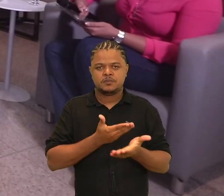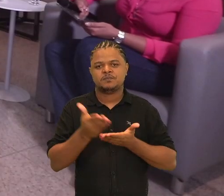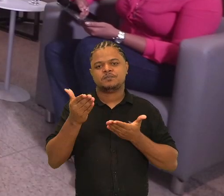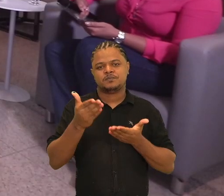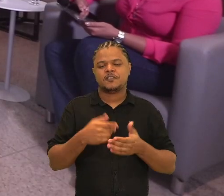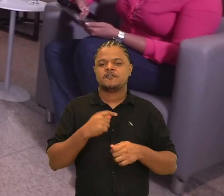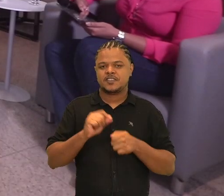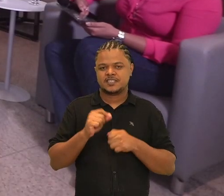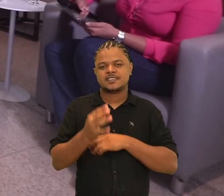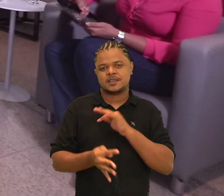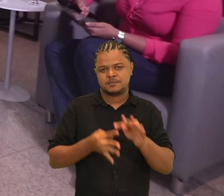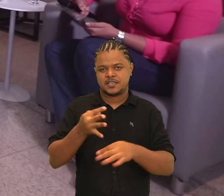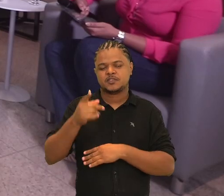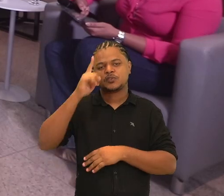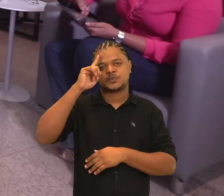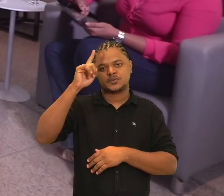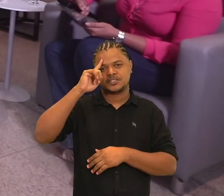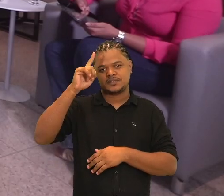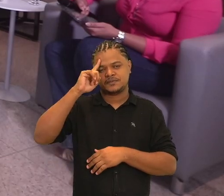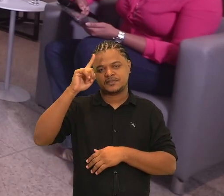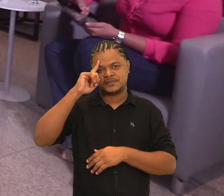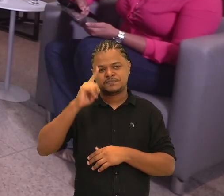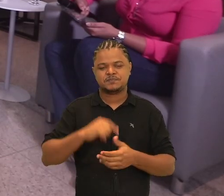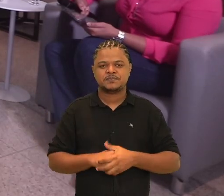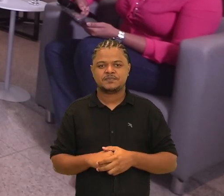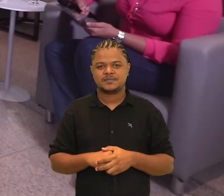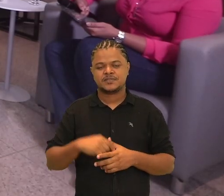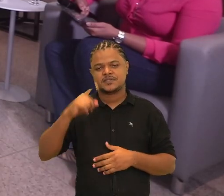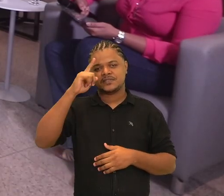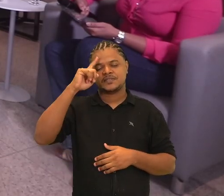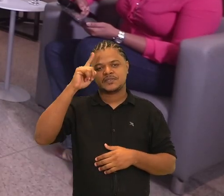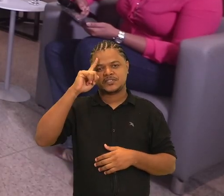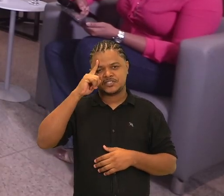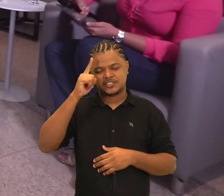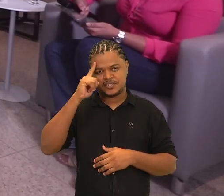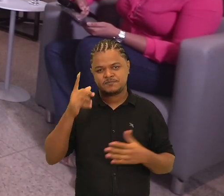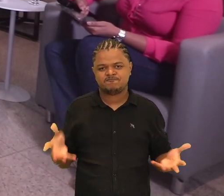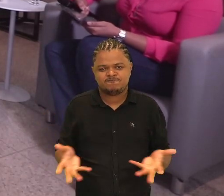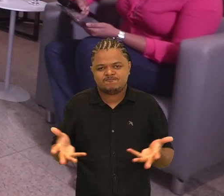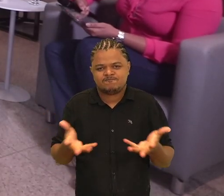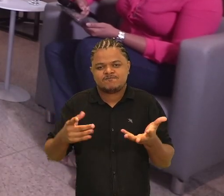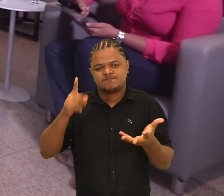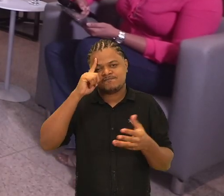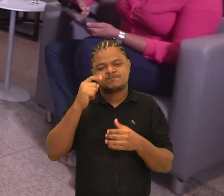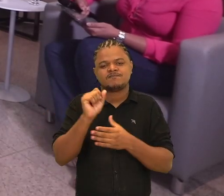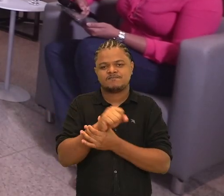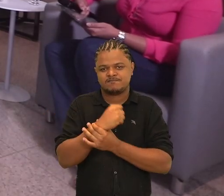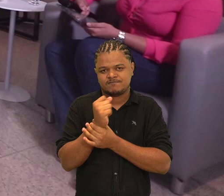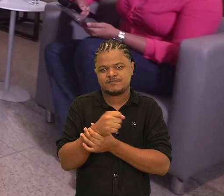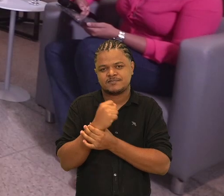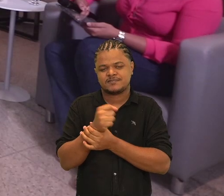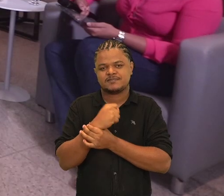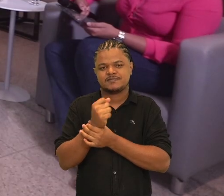fazia terapias todos os dias, né, todos os dias ele era estimulado de todas as maneiras, até fisioterapia ele fazia porque ele